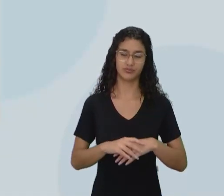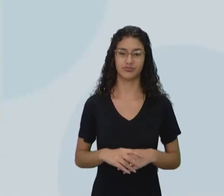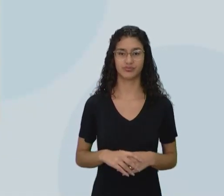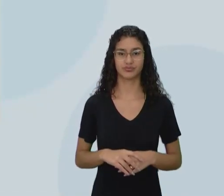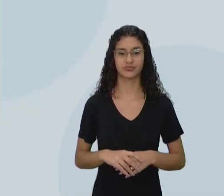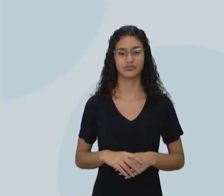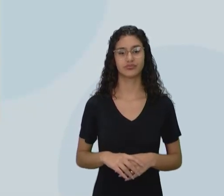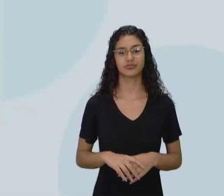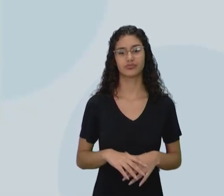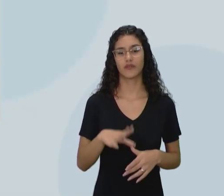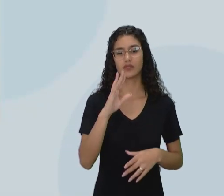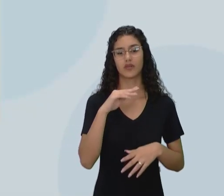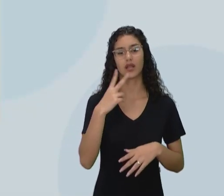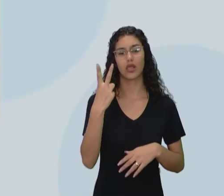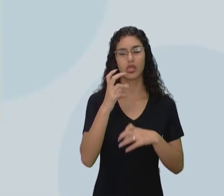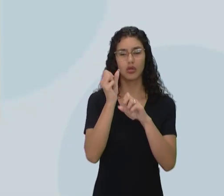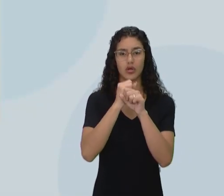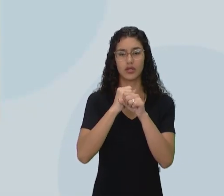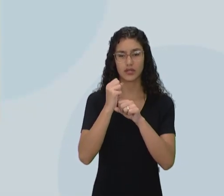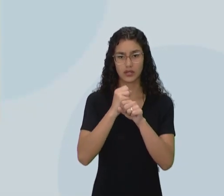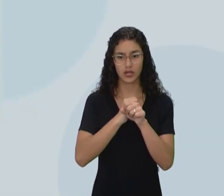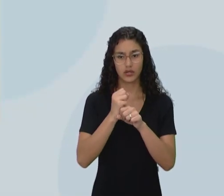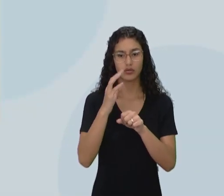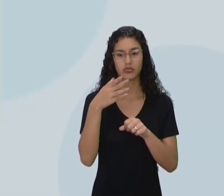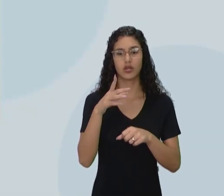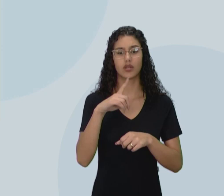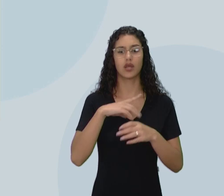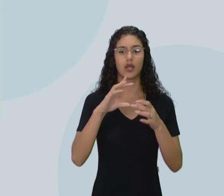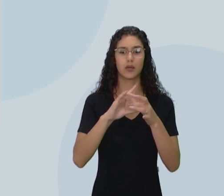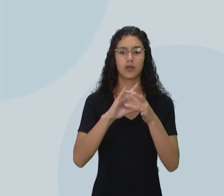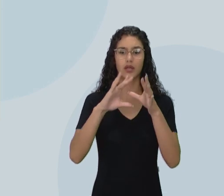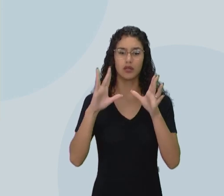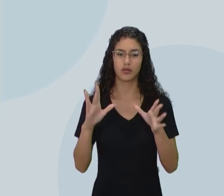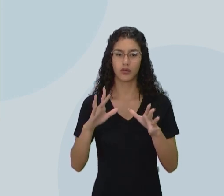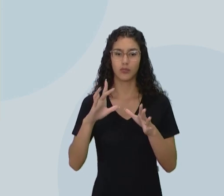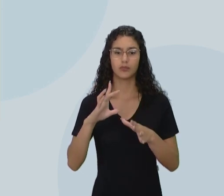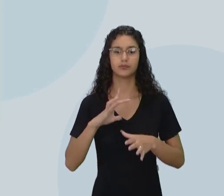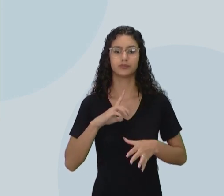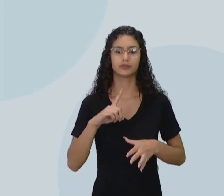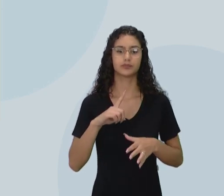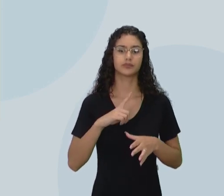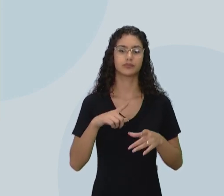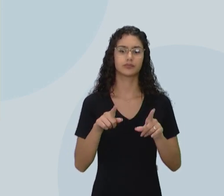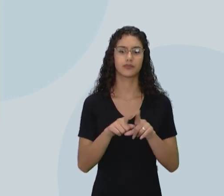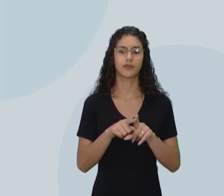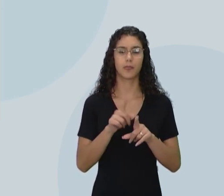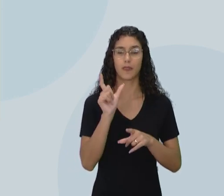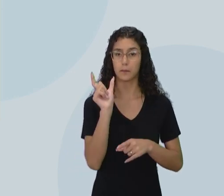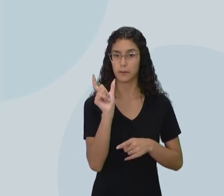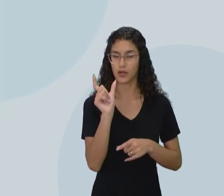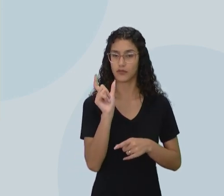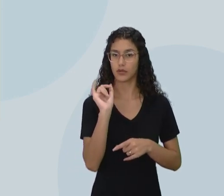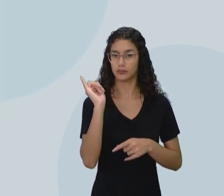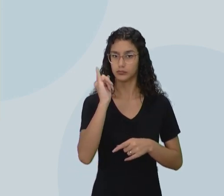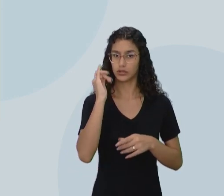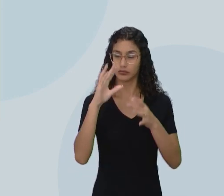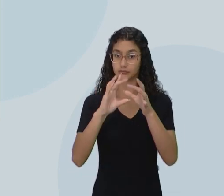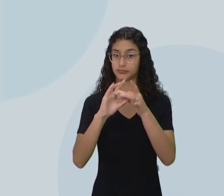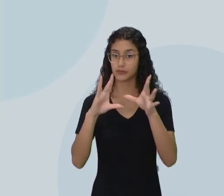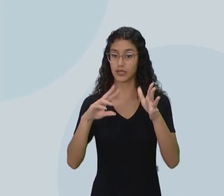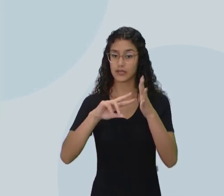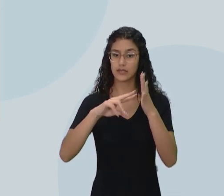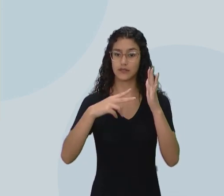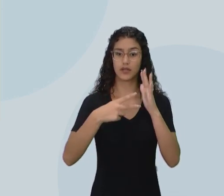que fala que há 2 anos já fala que a liberalização, e essa palavra é muito importante porque liberalizar